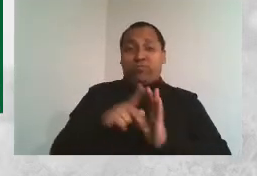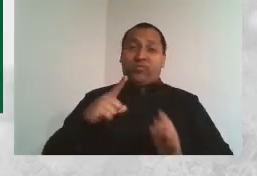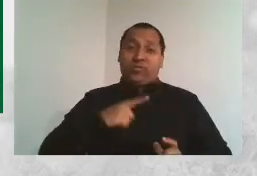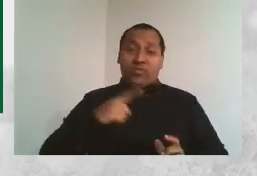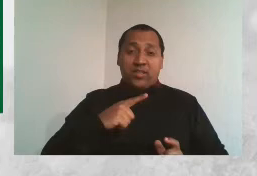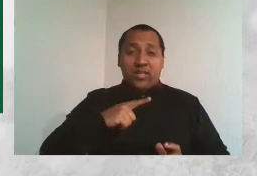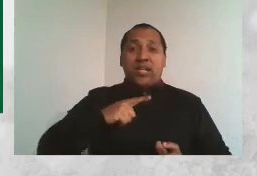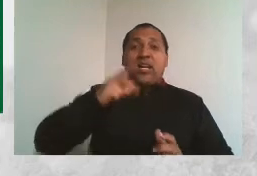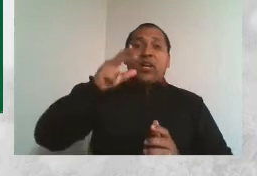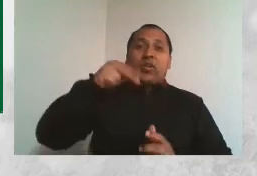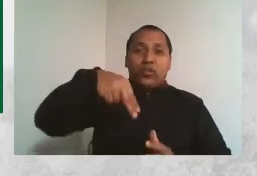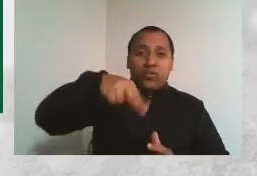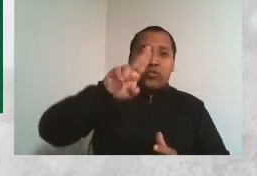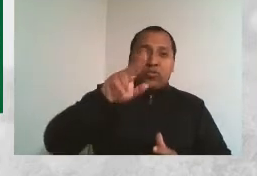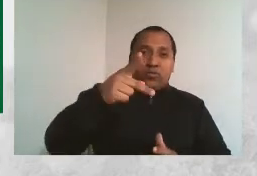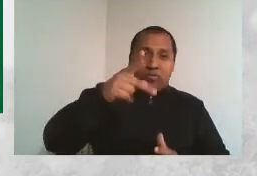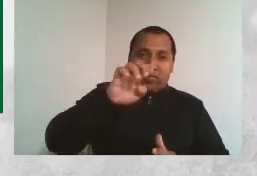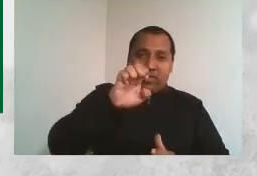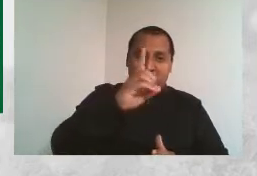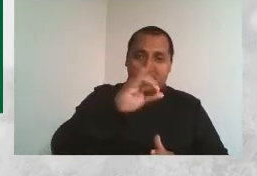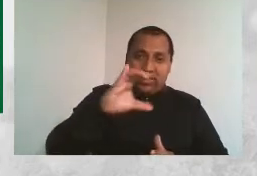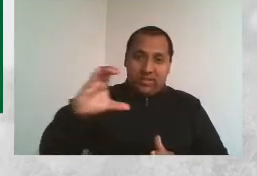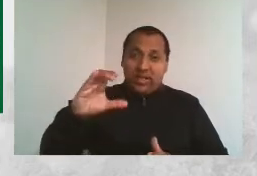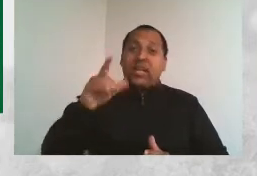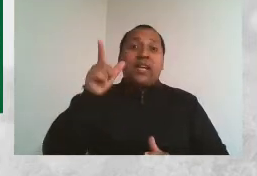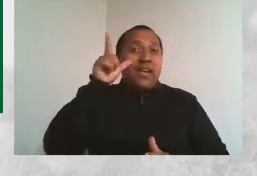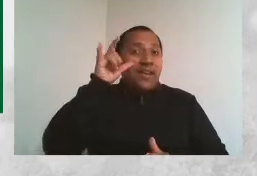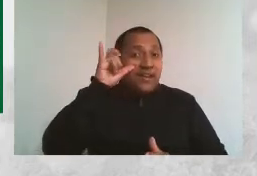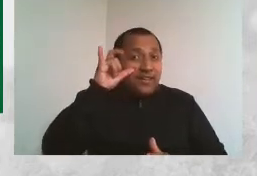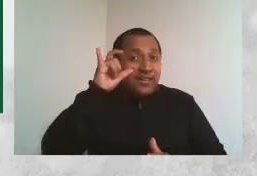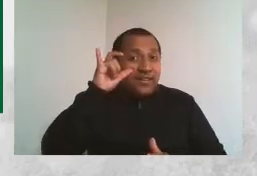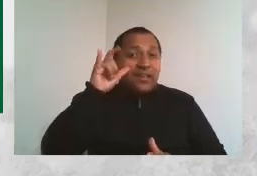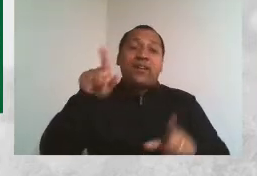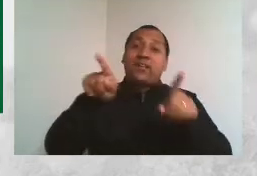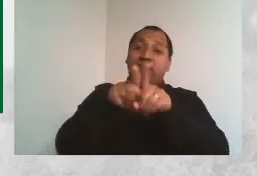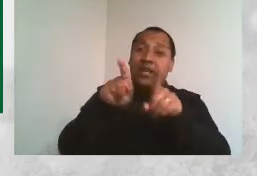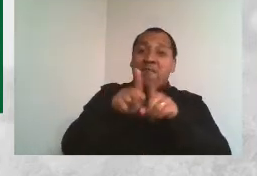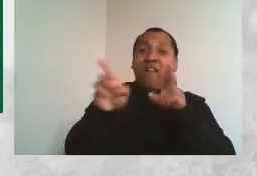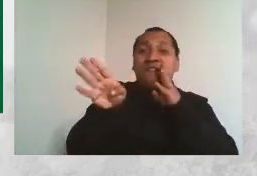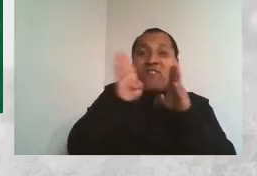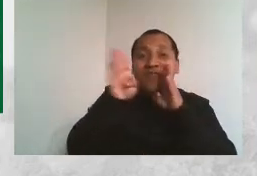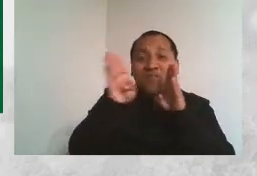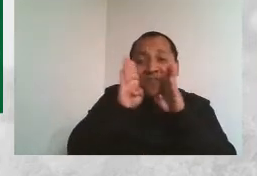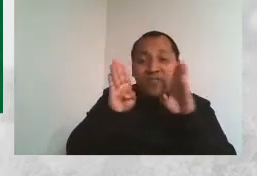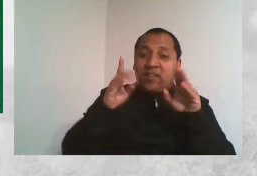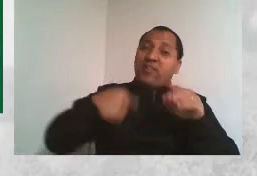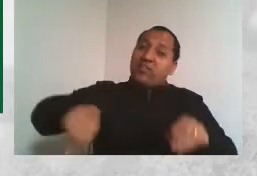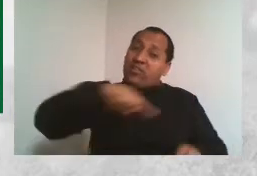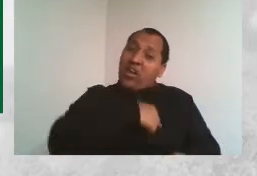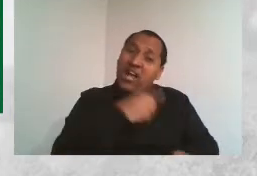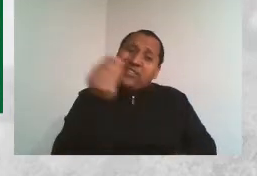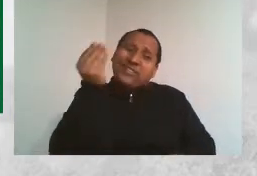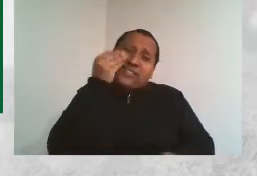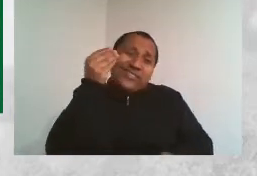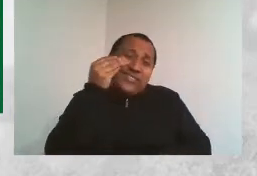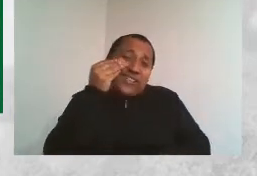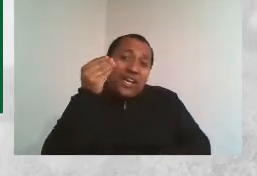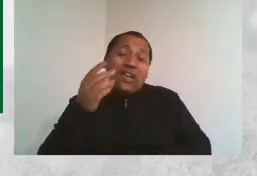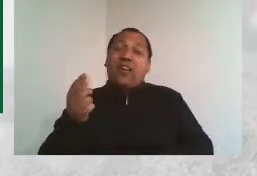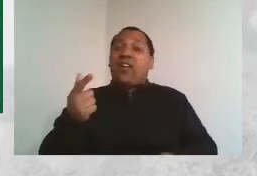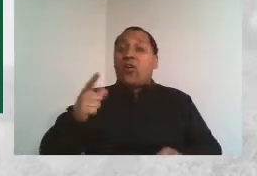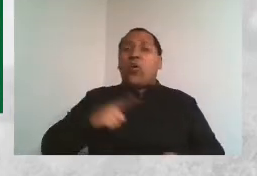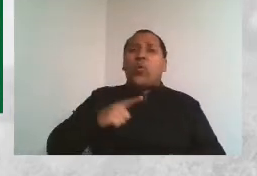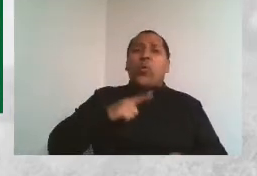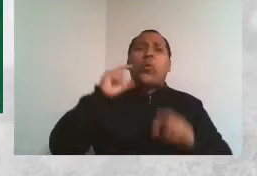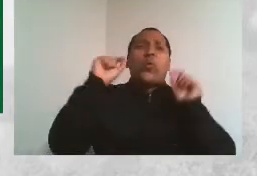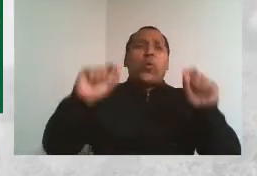do NUPEDIC do Instagram, e também está no Facebook, para a gente tentar alcançar o máximo